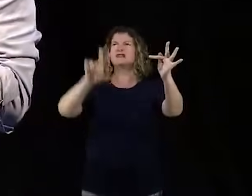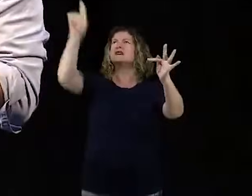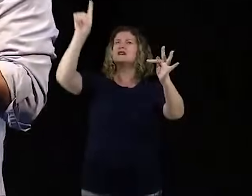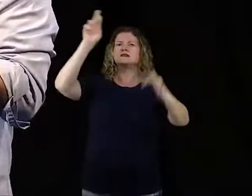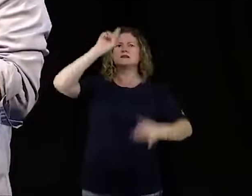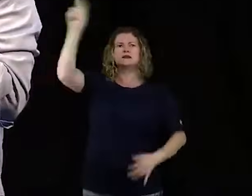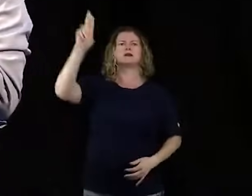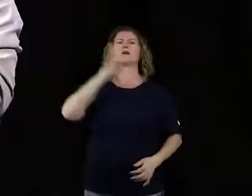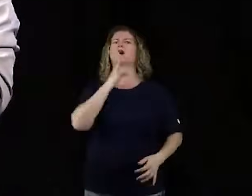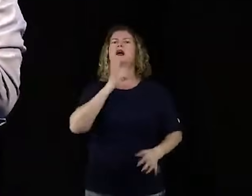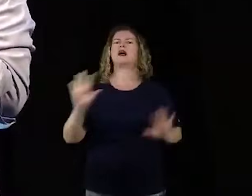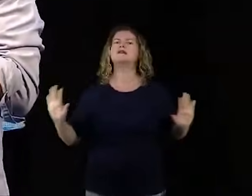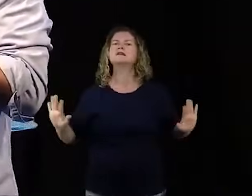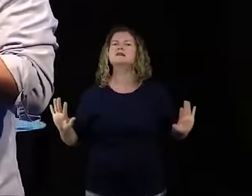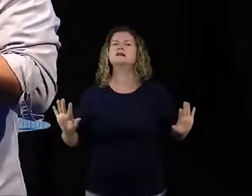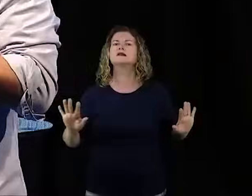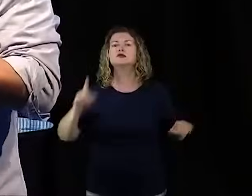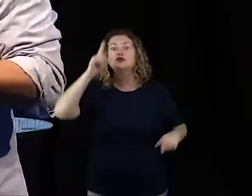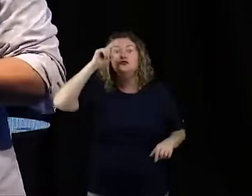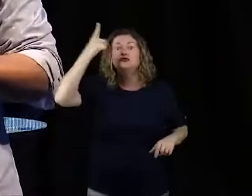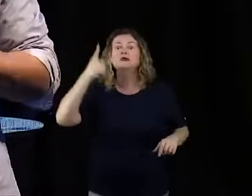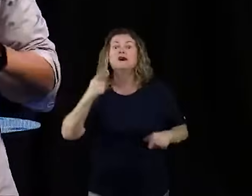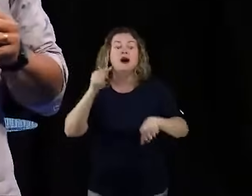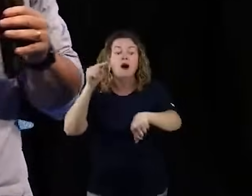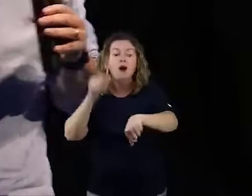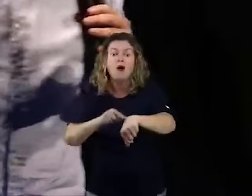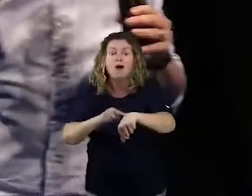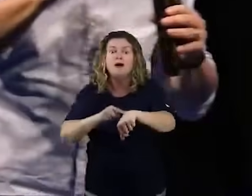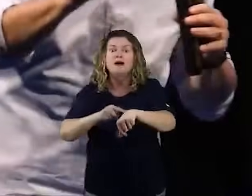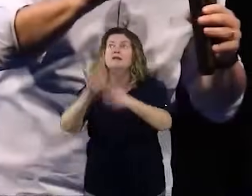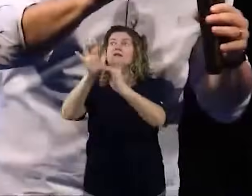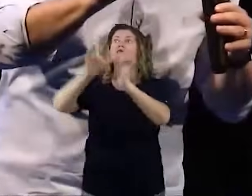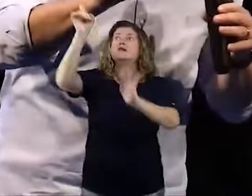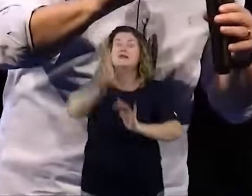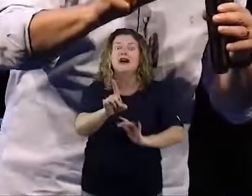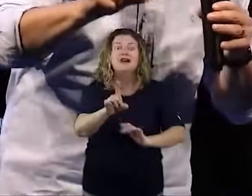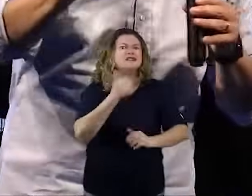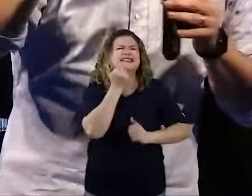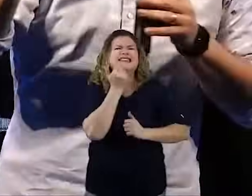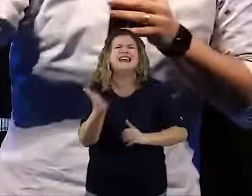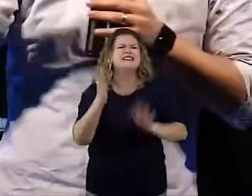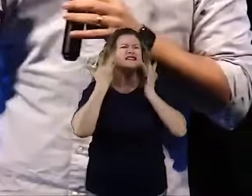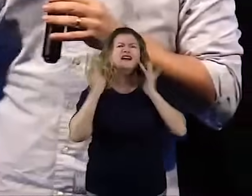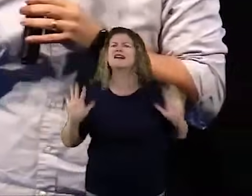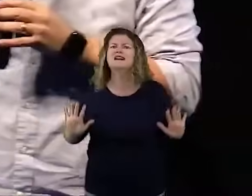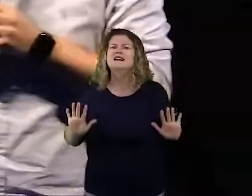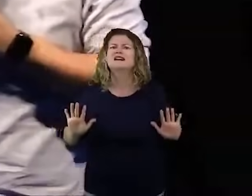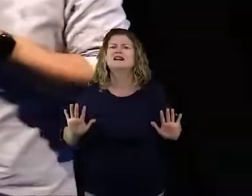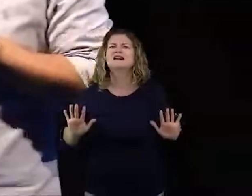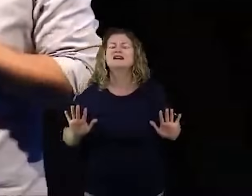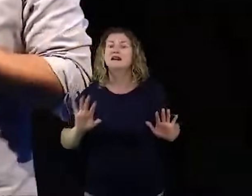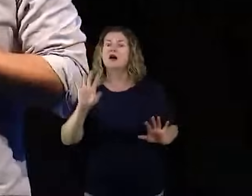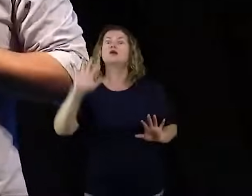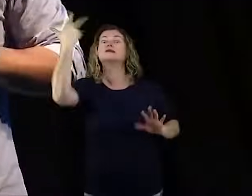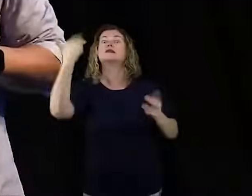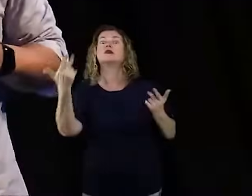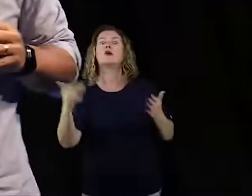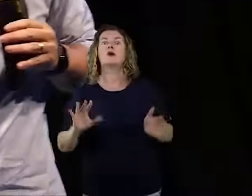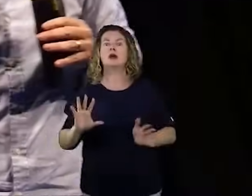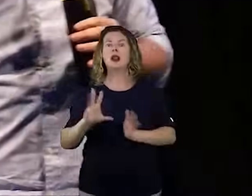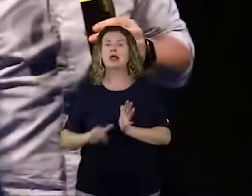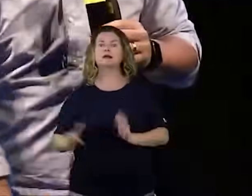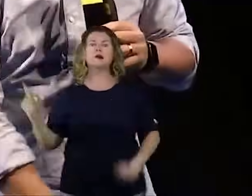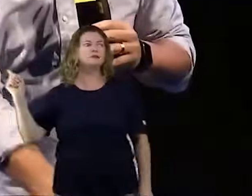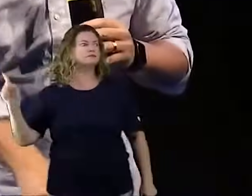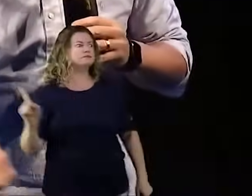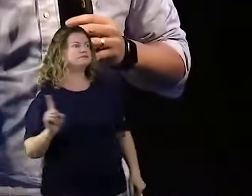conta o dia a hora ninguém sabe ninguém sabe porque ele virá como um ladrão na noite a o